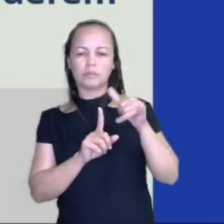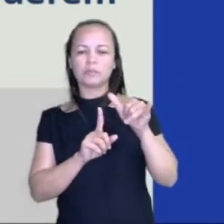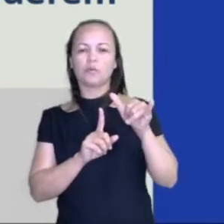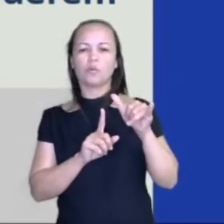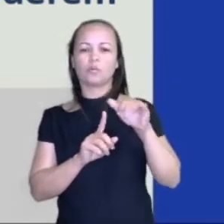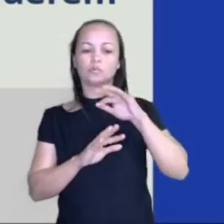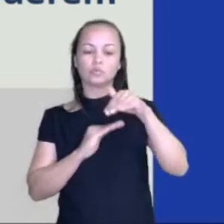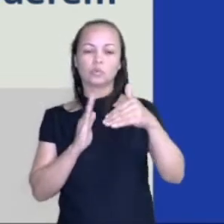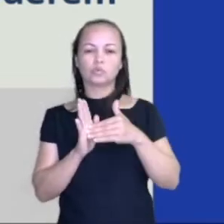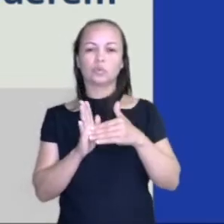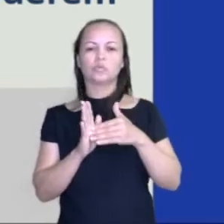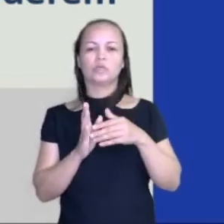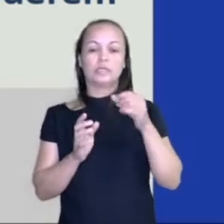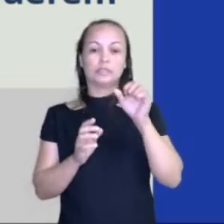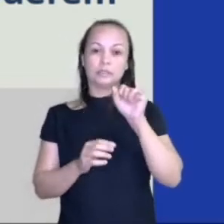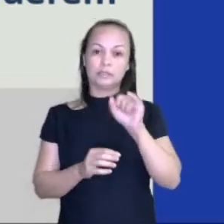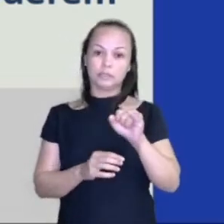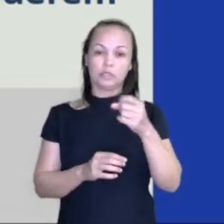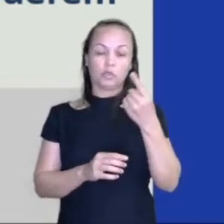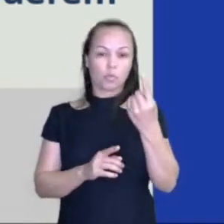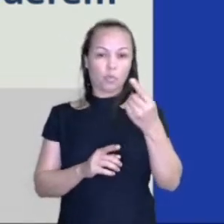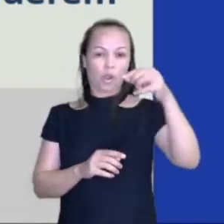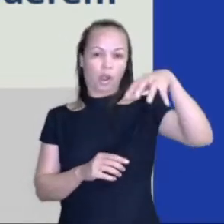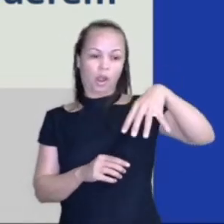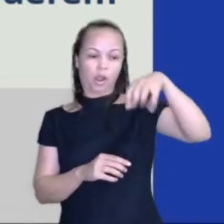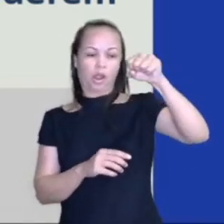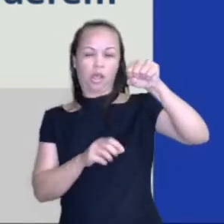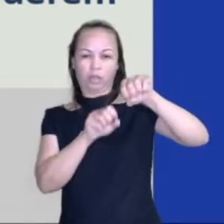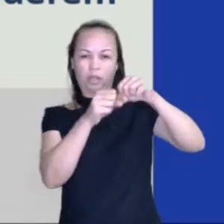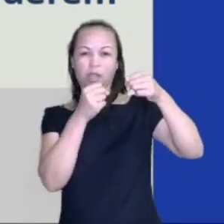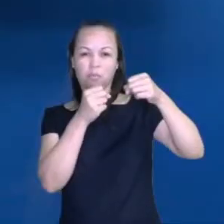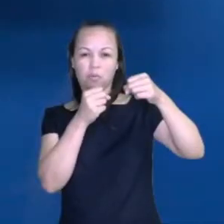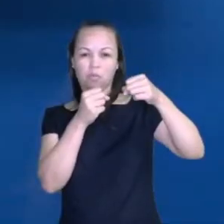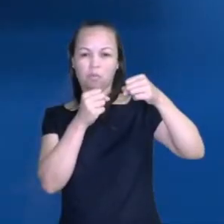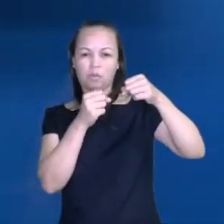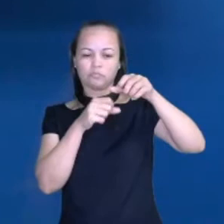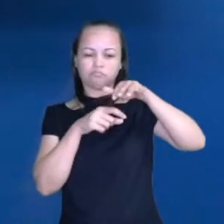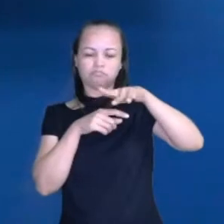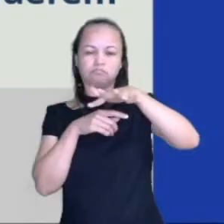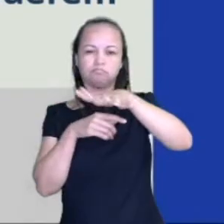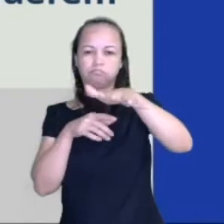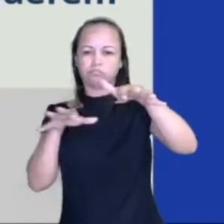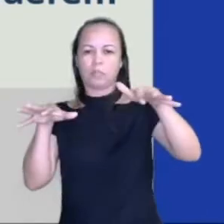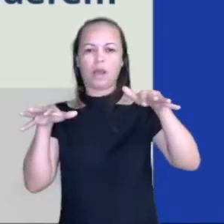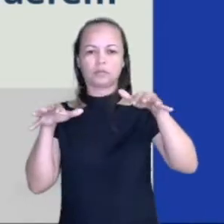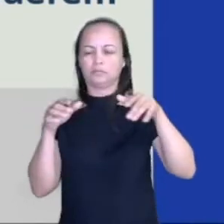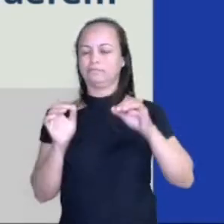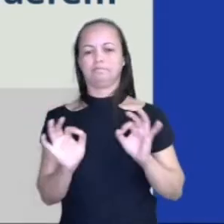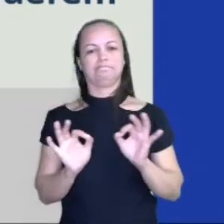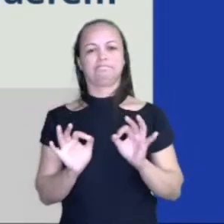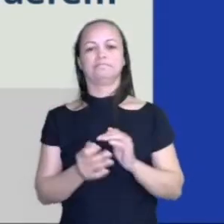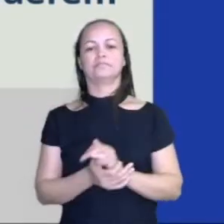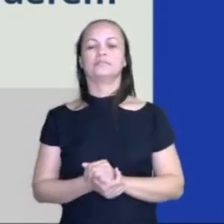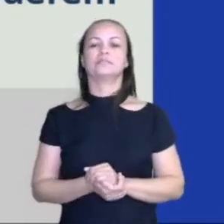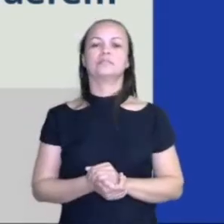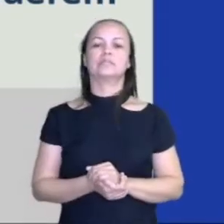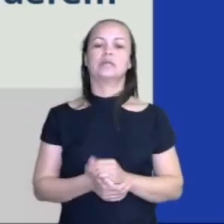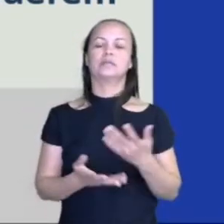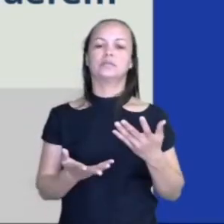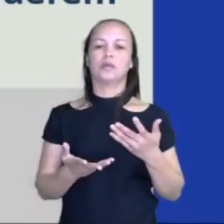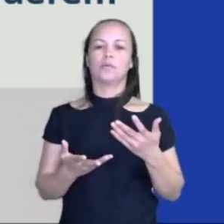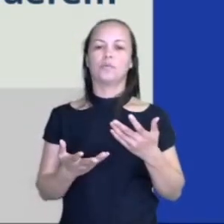receptores de funcionar se um queimou a lâmpada queimar né não passa a corrente tem que ter